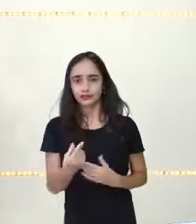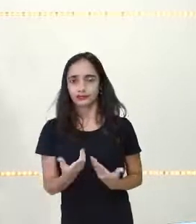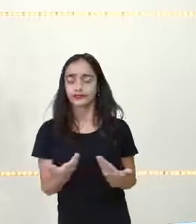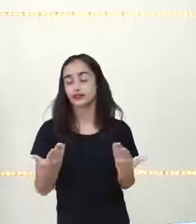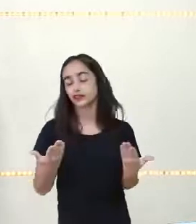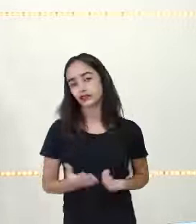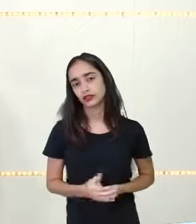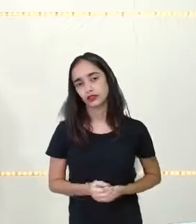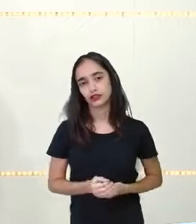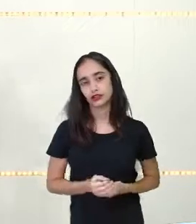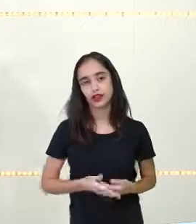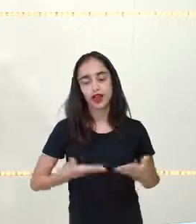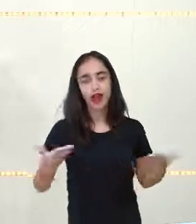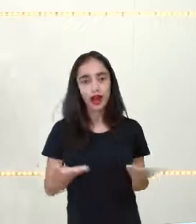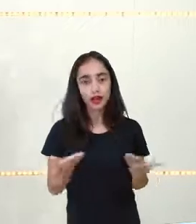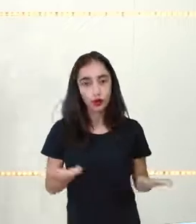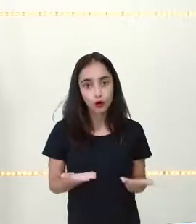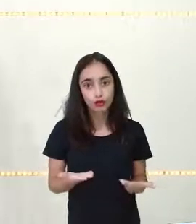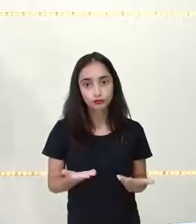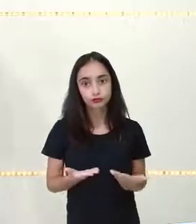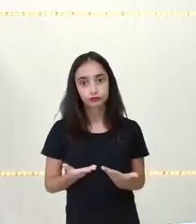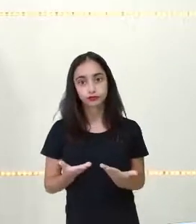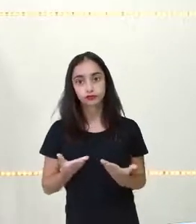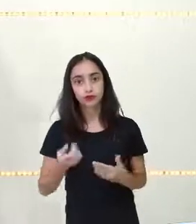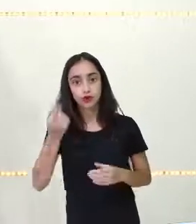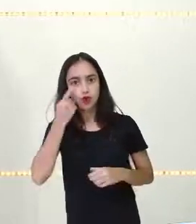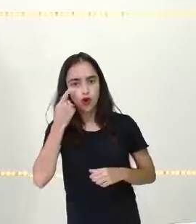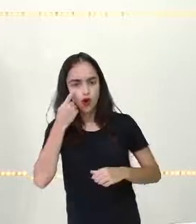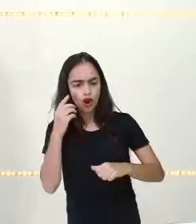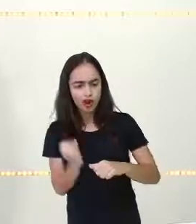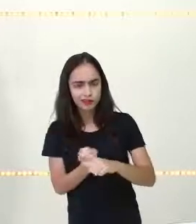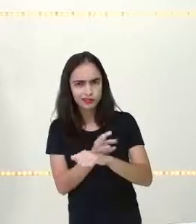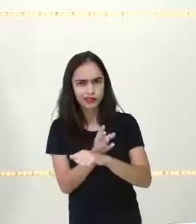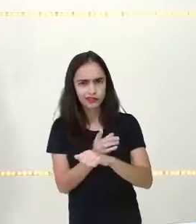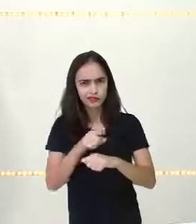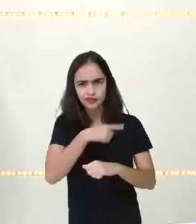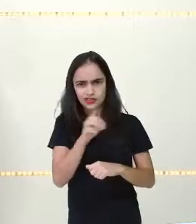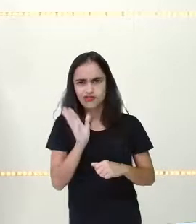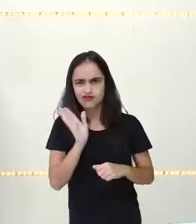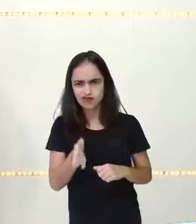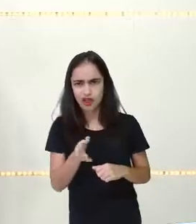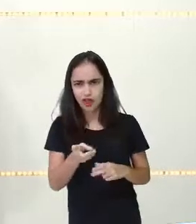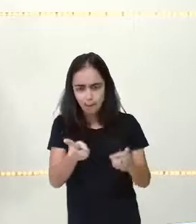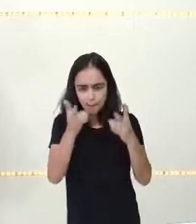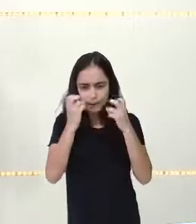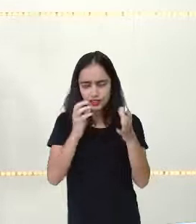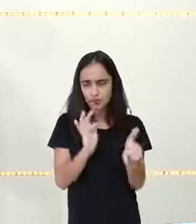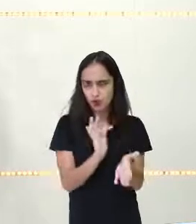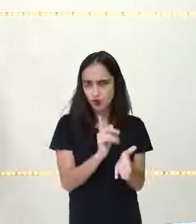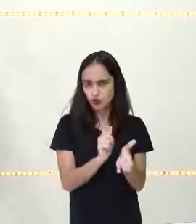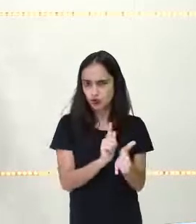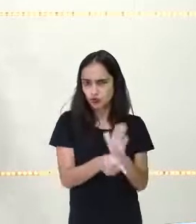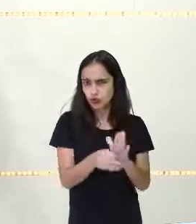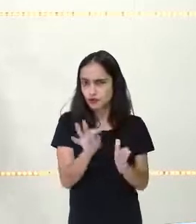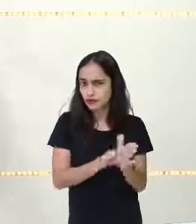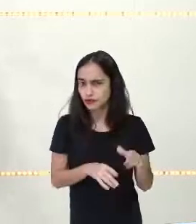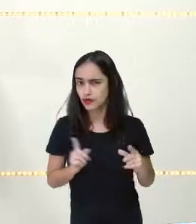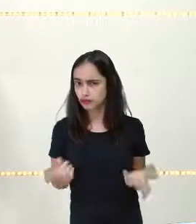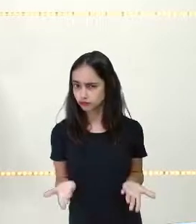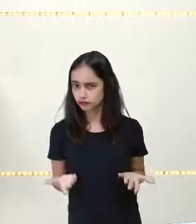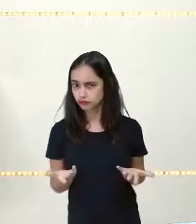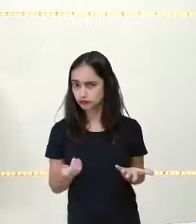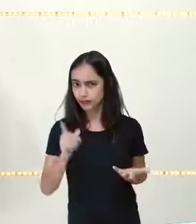se concentra aqui na dica você percebeu que gênero textual é esse Como assim professora será que é uma receita